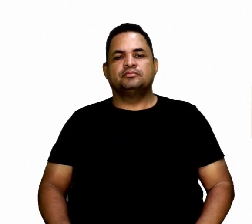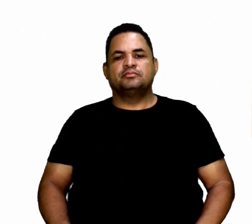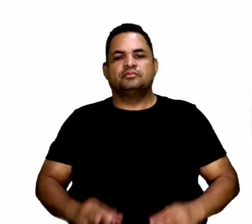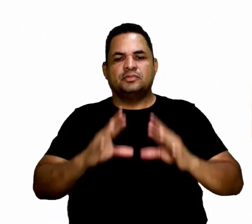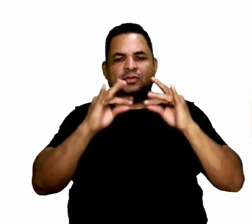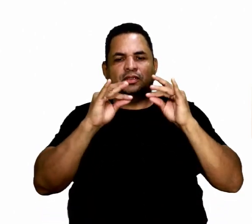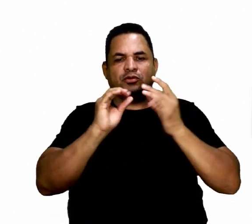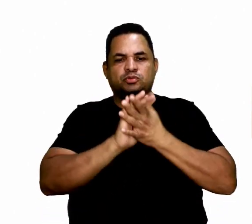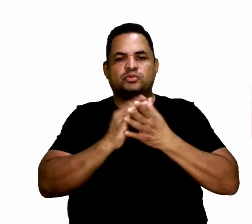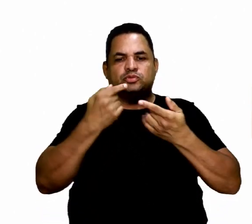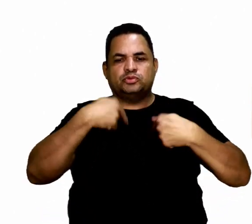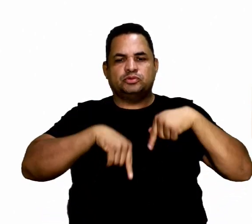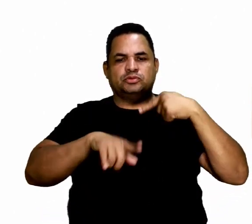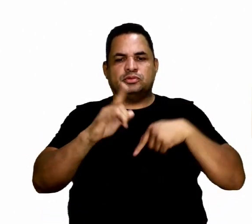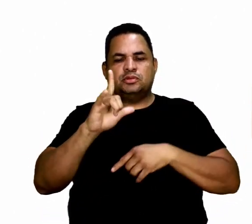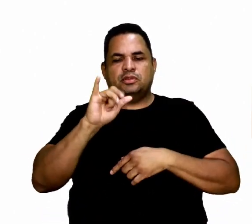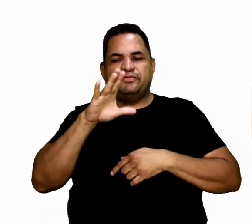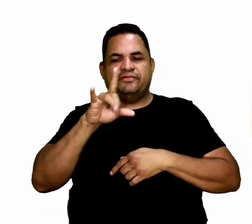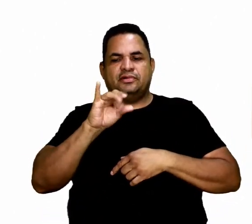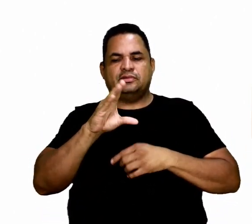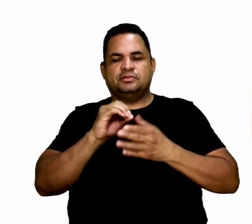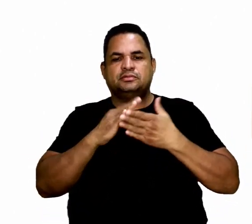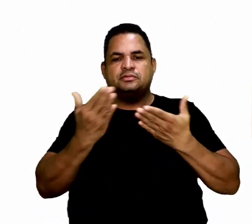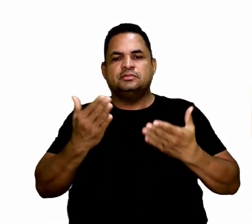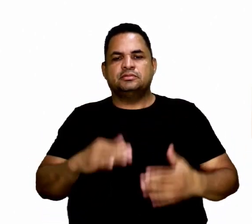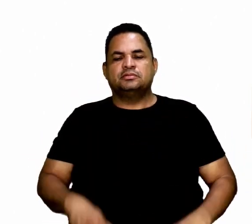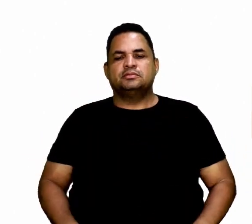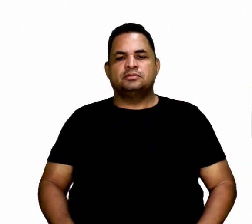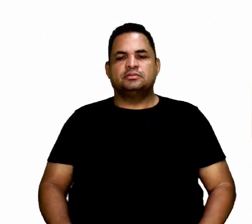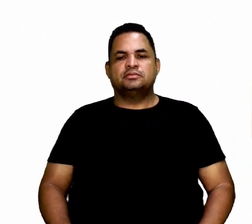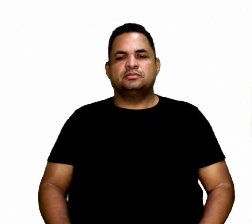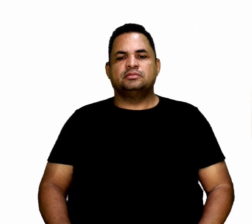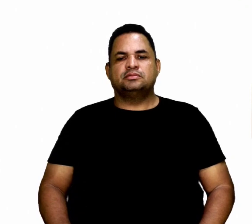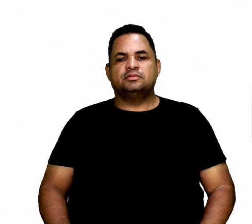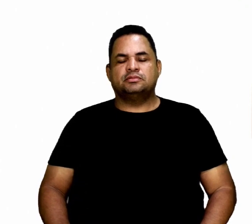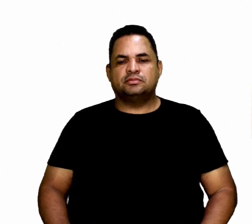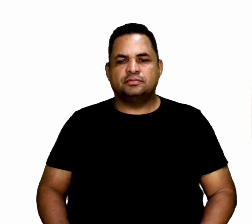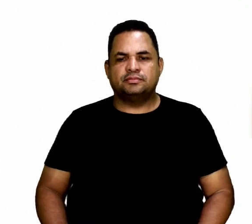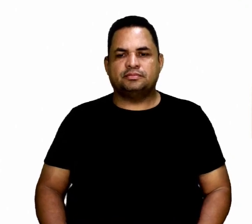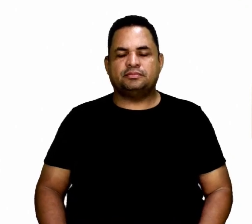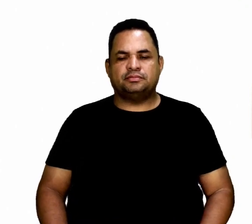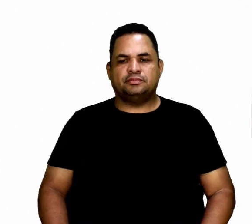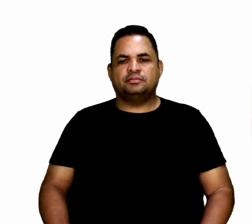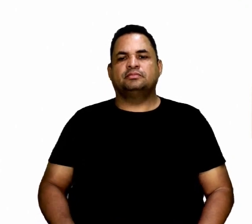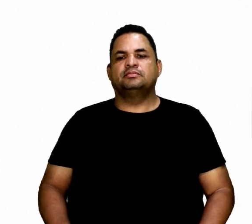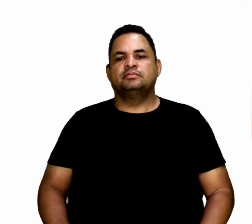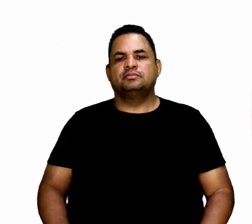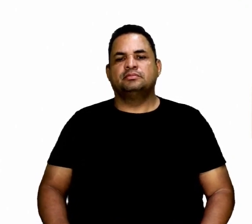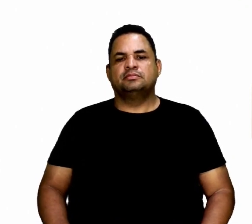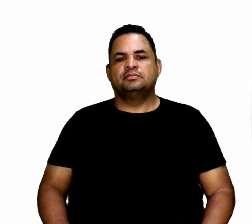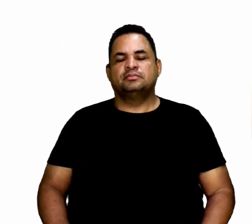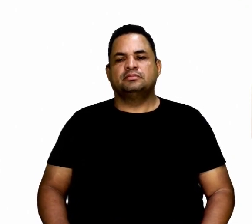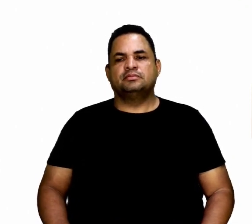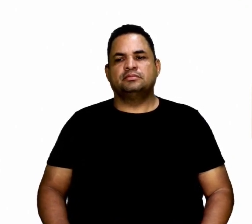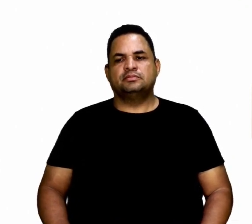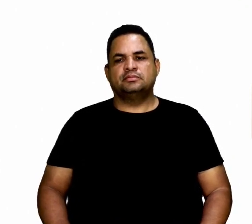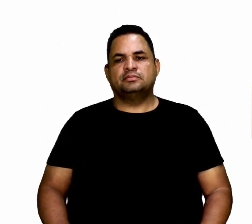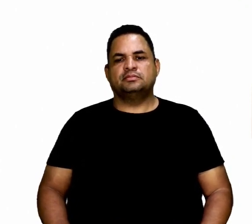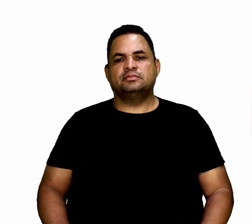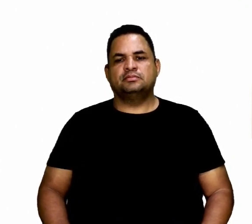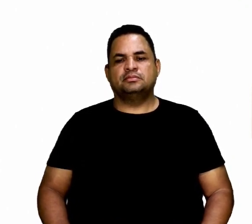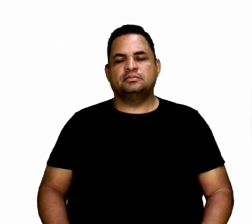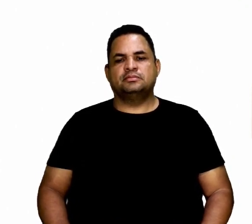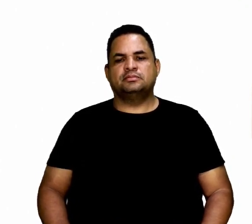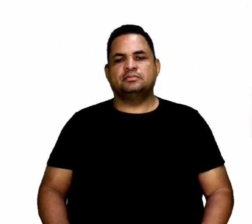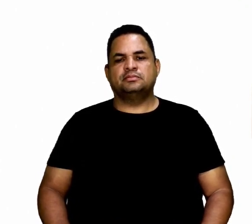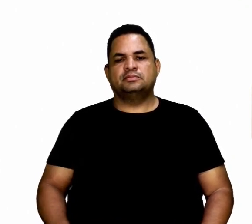sistema linfático, ou seja, a linfa está para o sistema linfático, assim como o sangue está para o sistema sanguíneo, né? O sistema circulatório. Nós